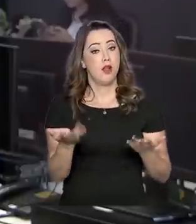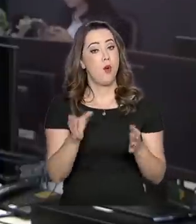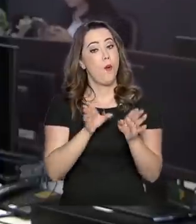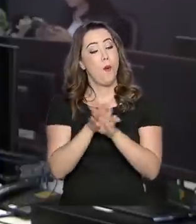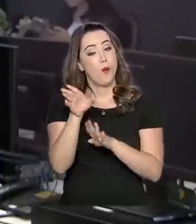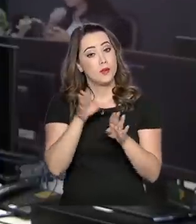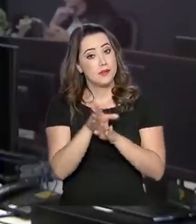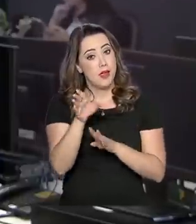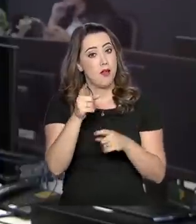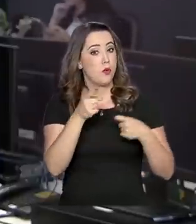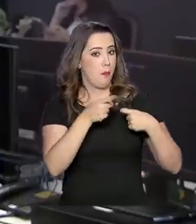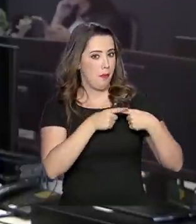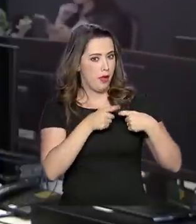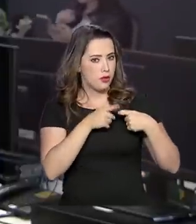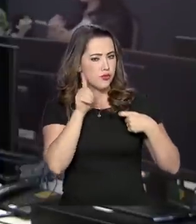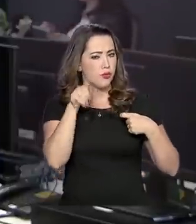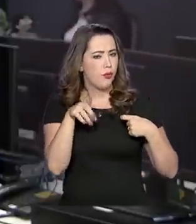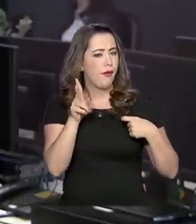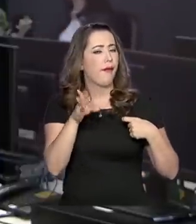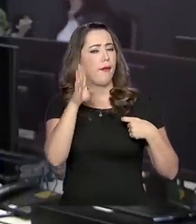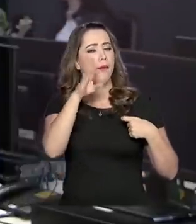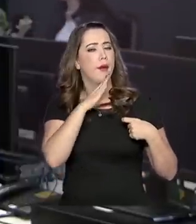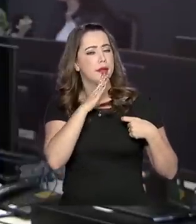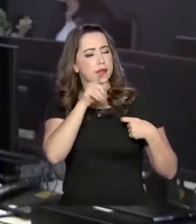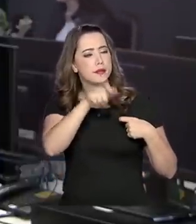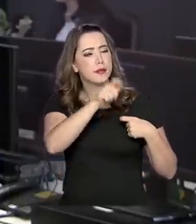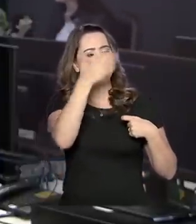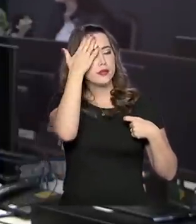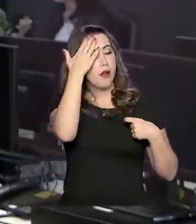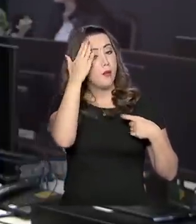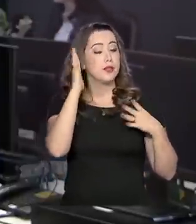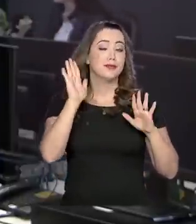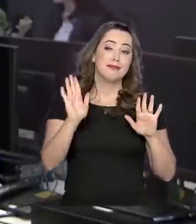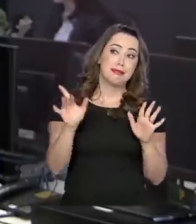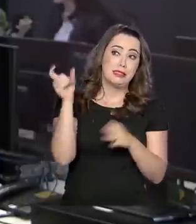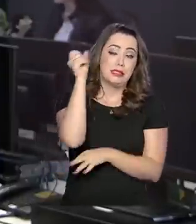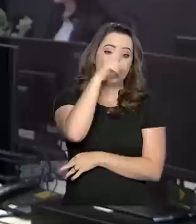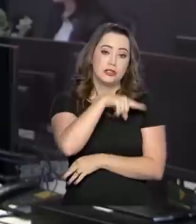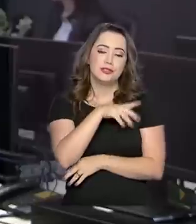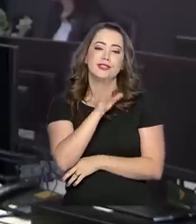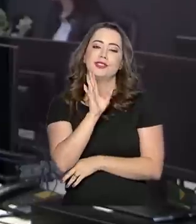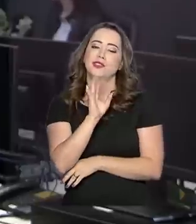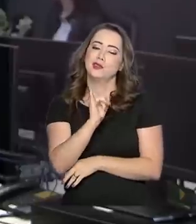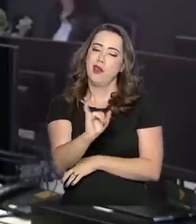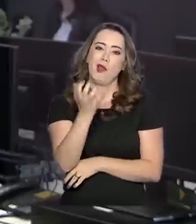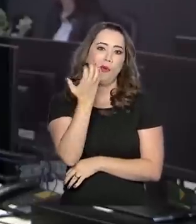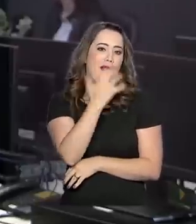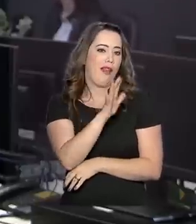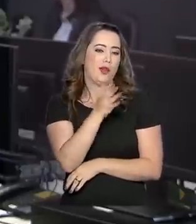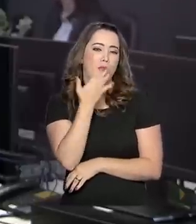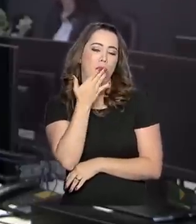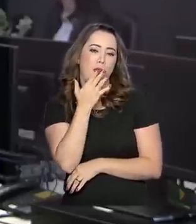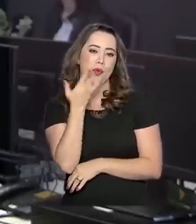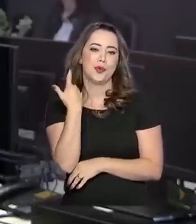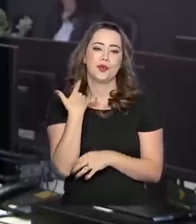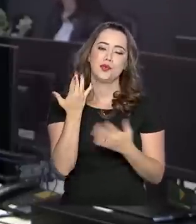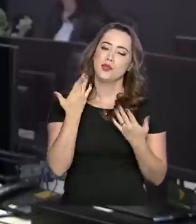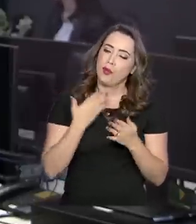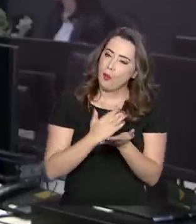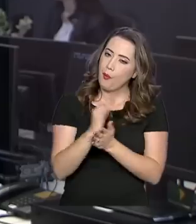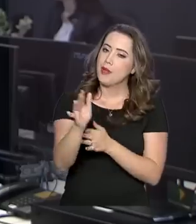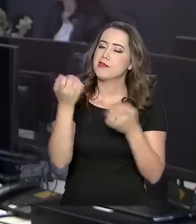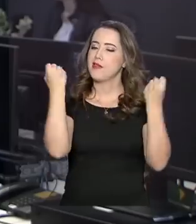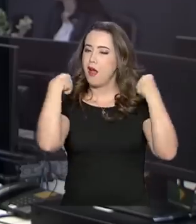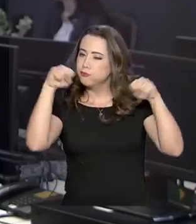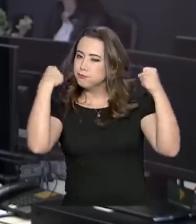recomendação médica é bastante conhecida da população. Difícil é dispensar os doces e abandonar o sedentarismo.